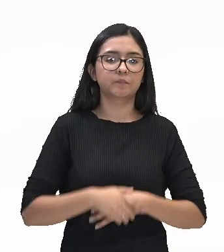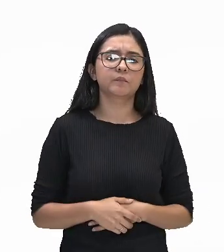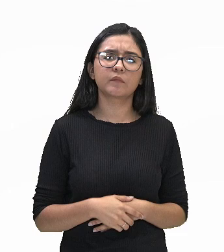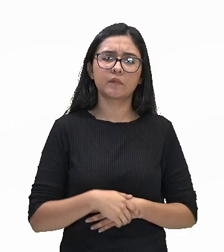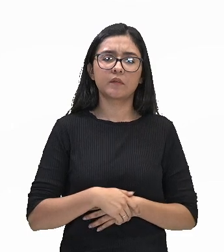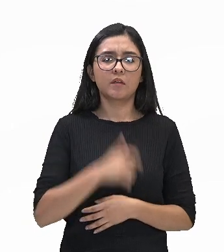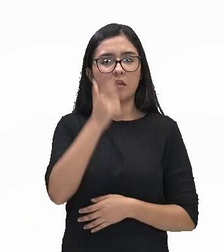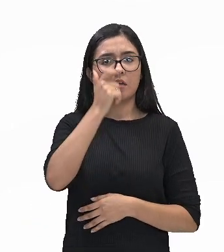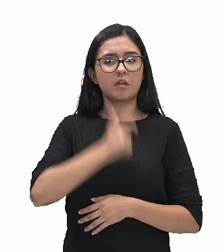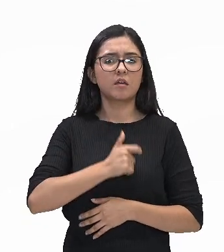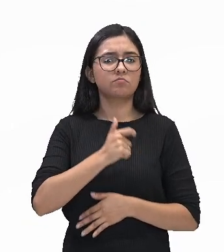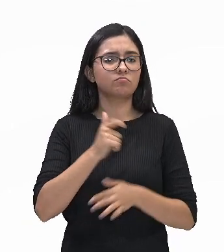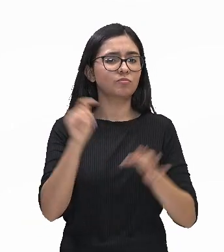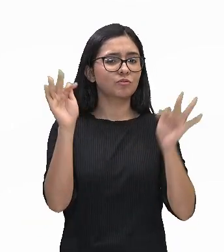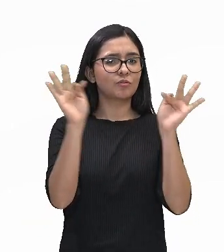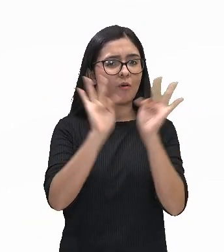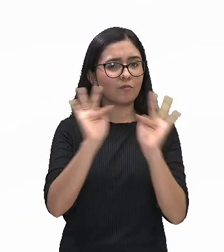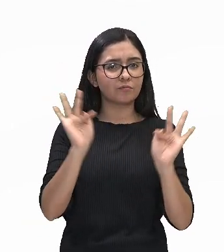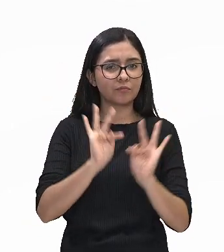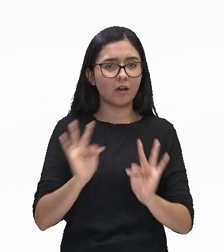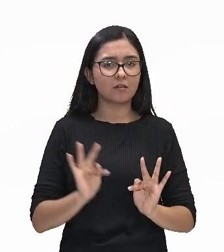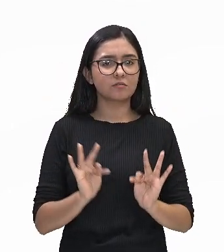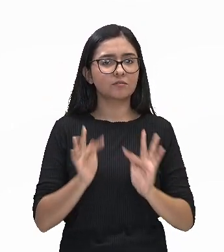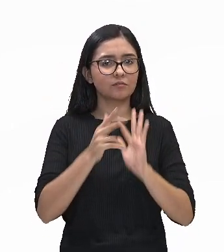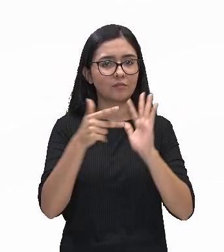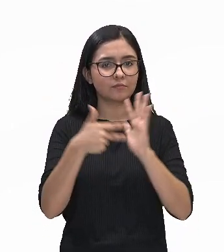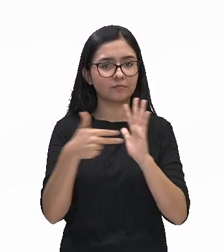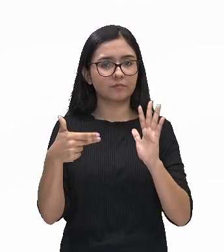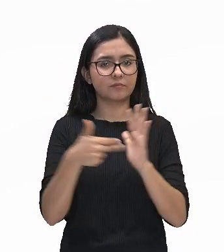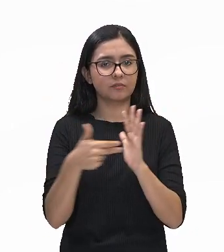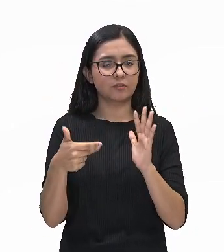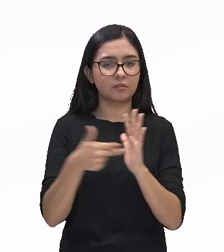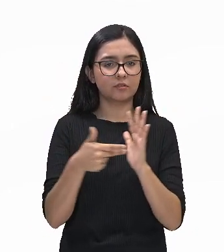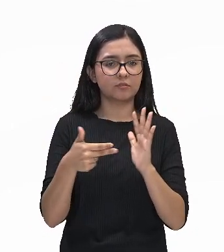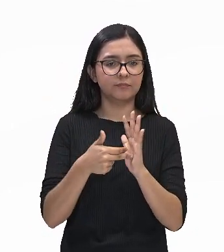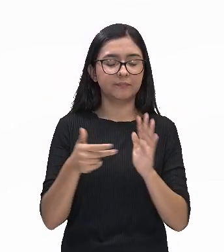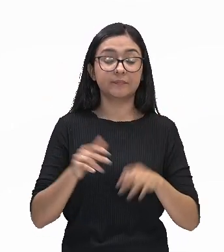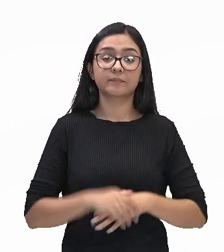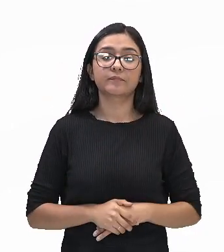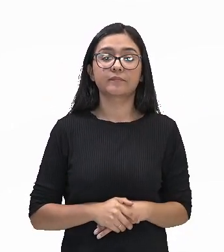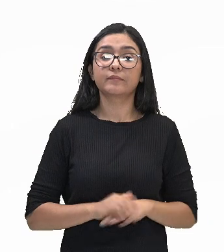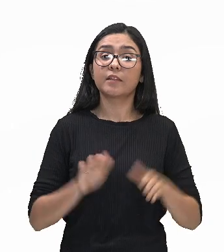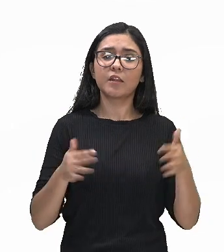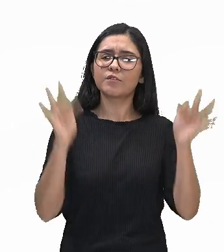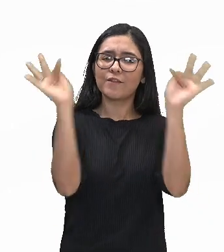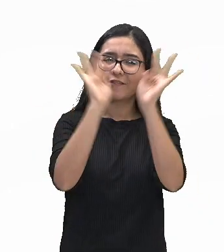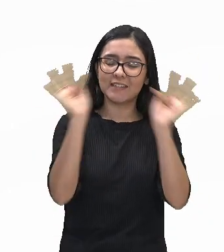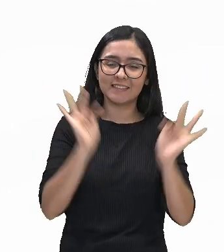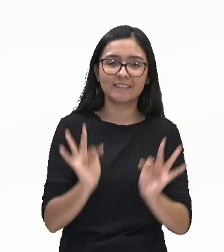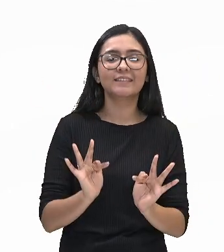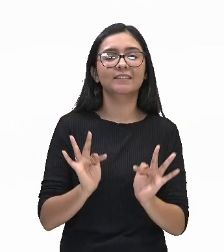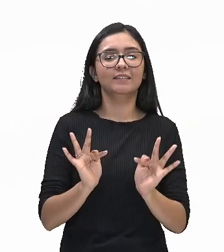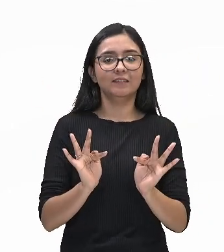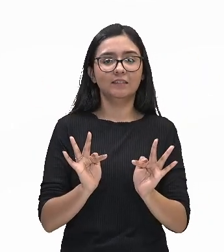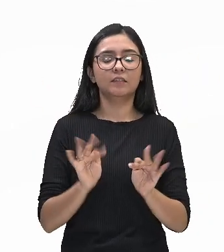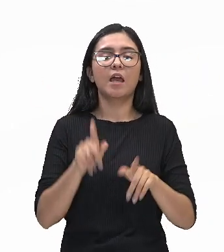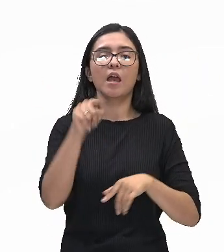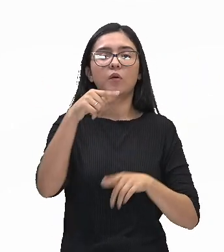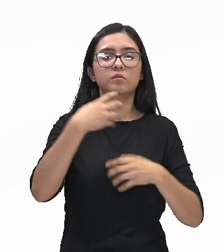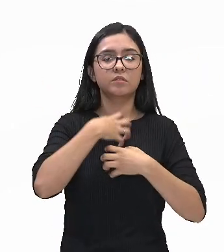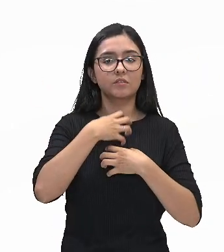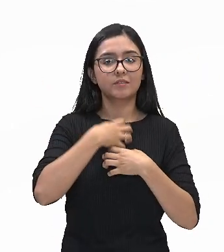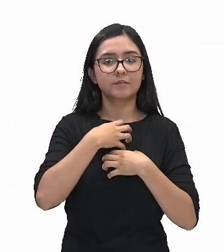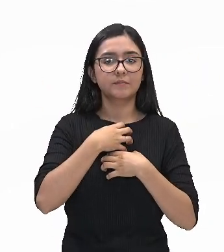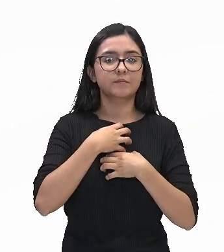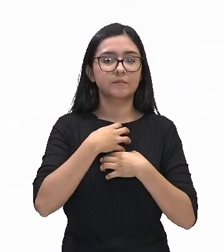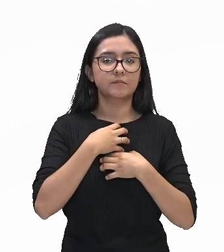muito feliz com essa notícia. Quando ele estou muito feliz, então o sentimento está